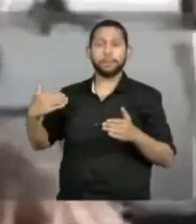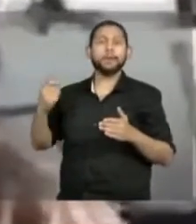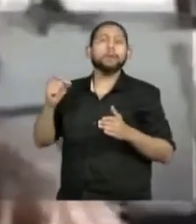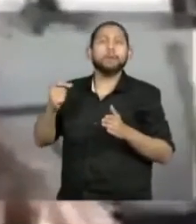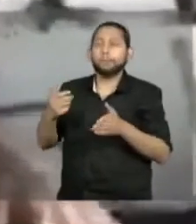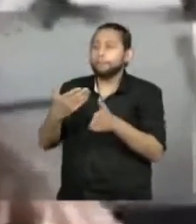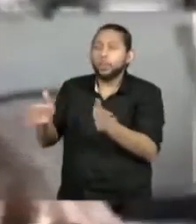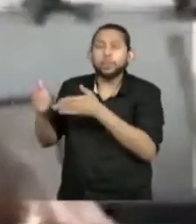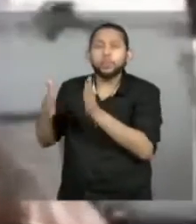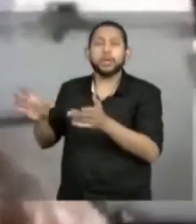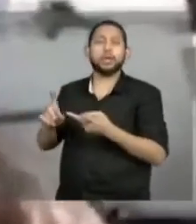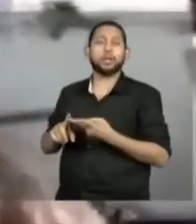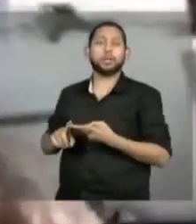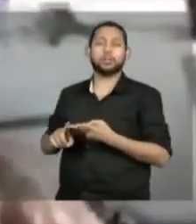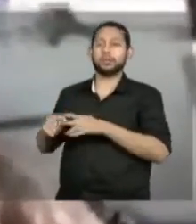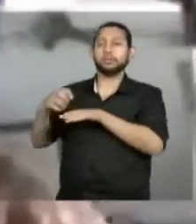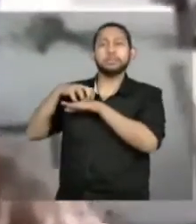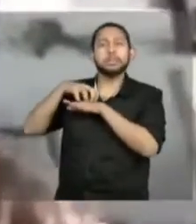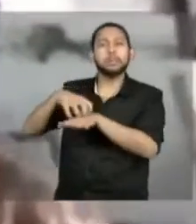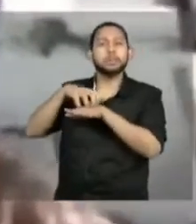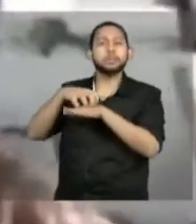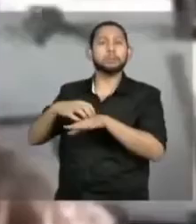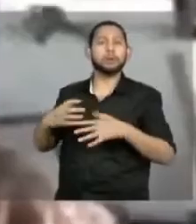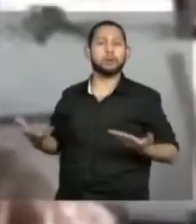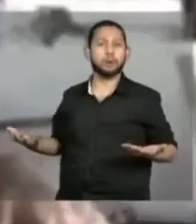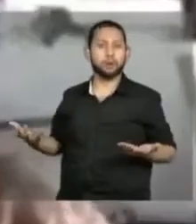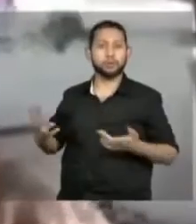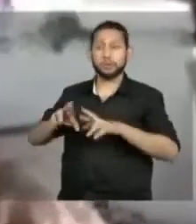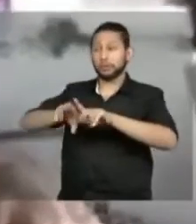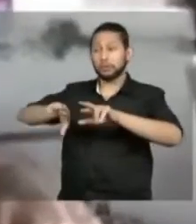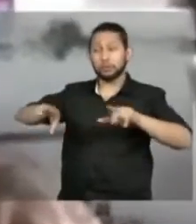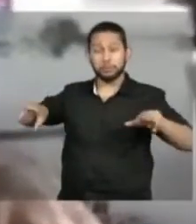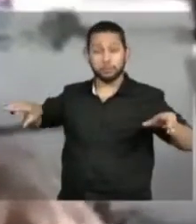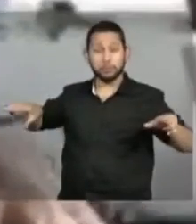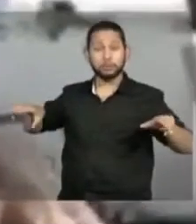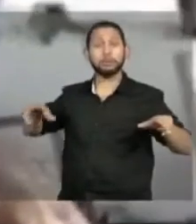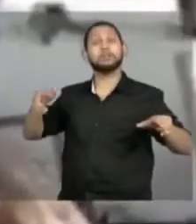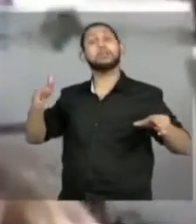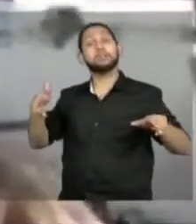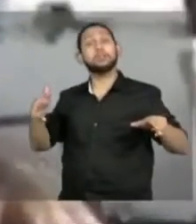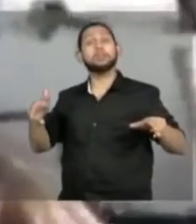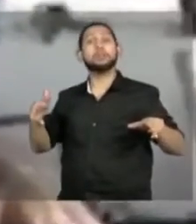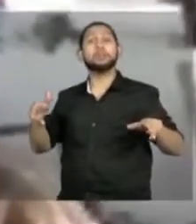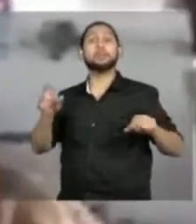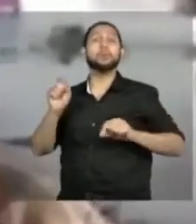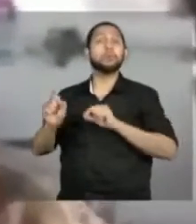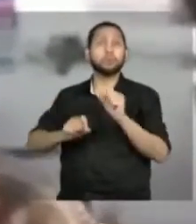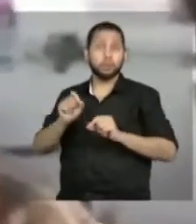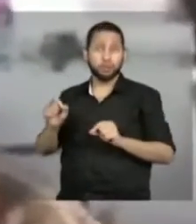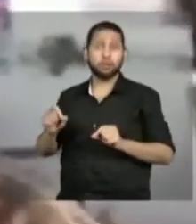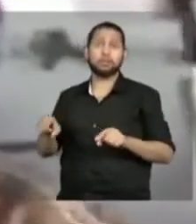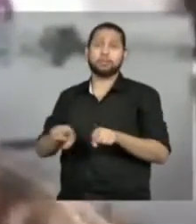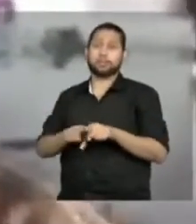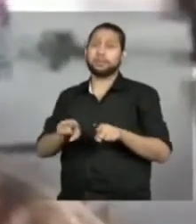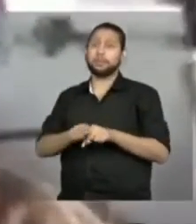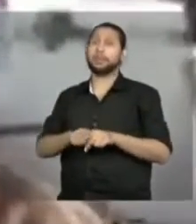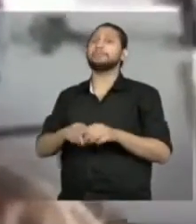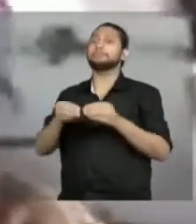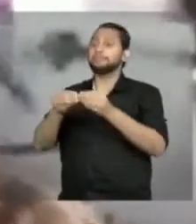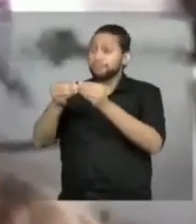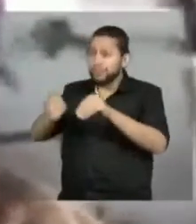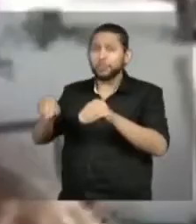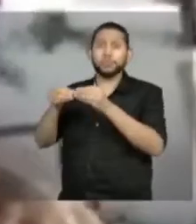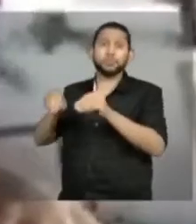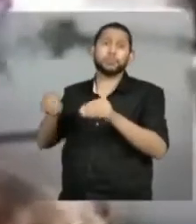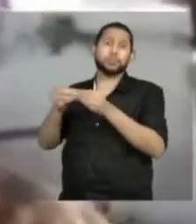de transporte, dessa extração e transformação de matéria-prima, também tem um consumo, né,